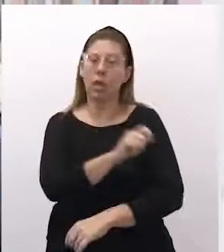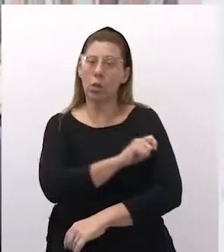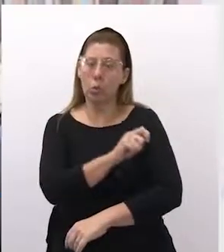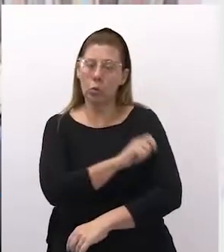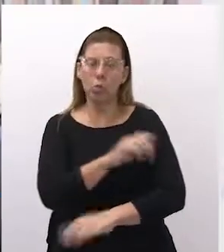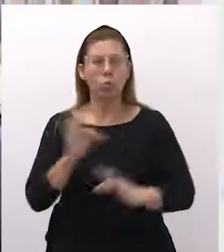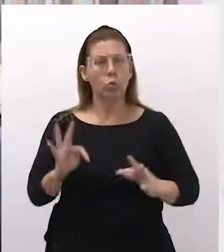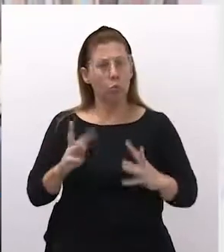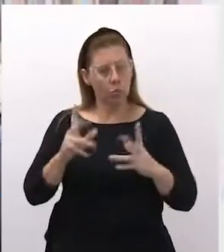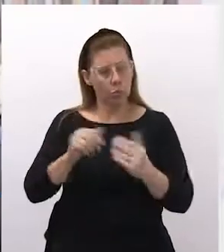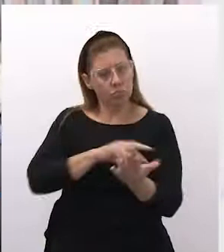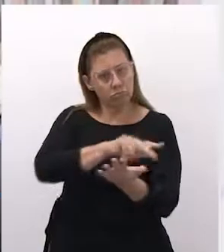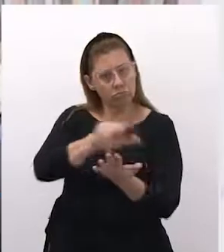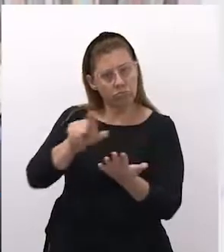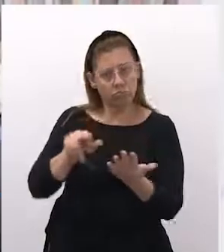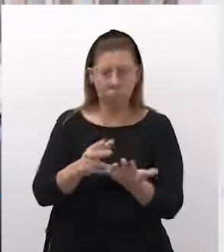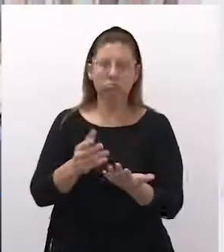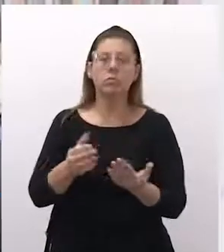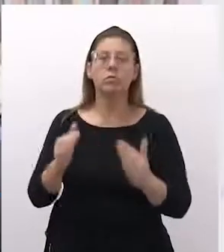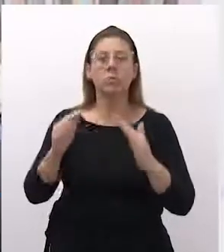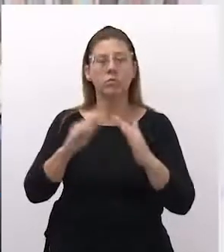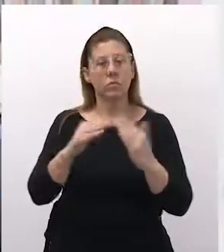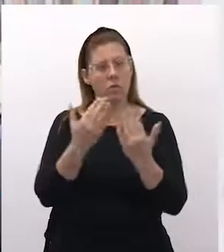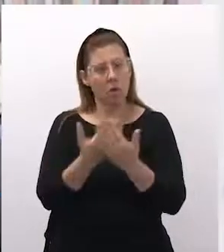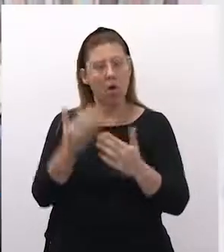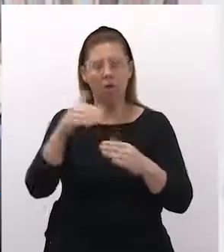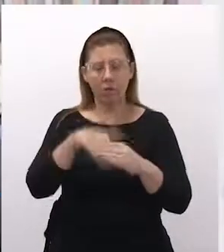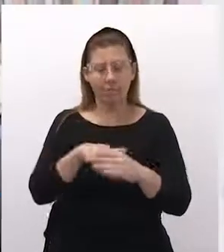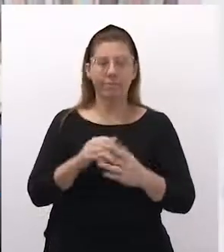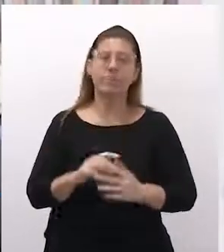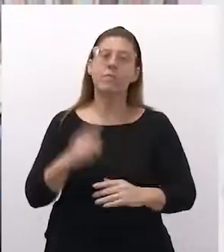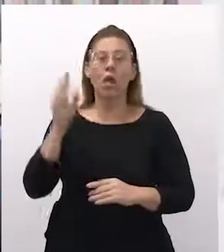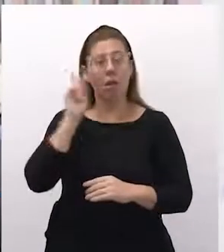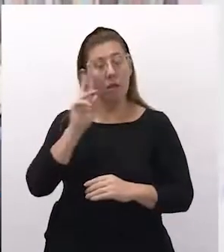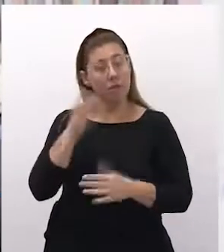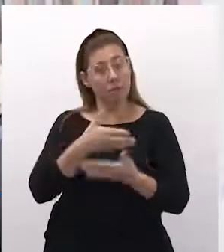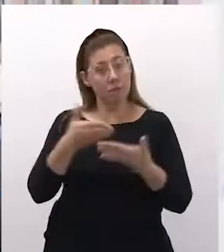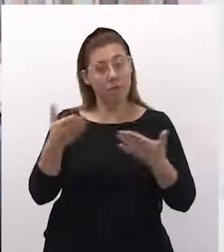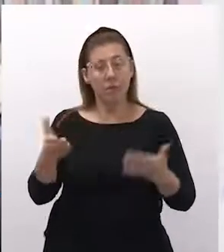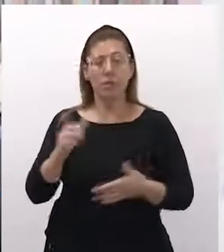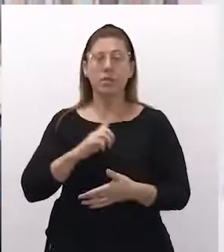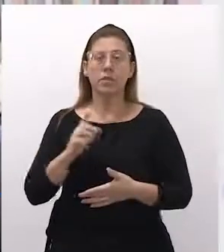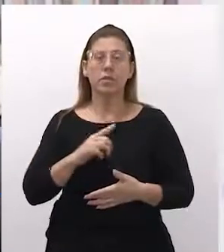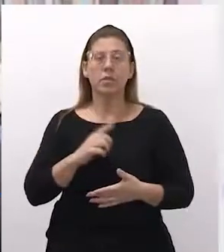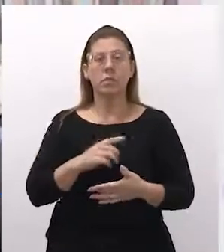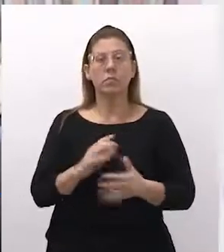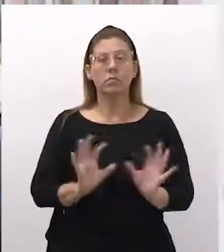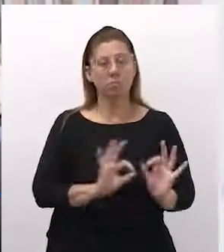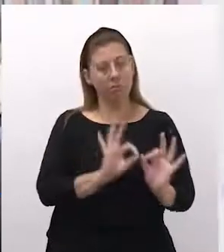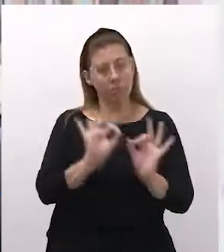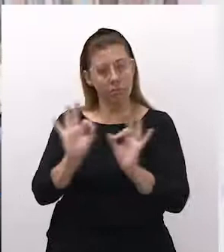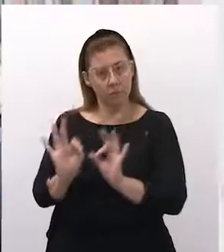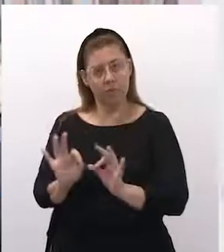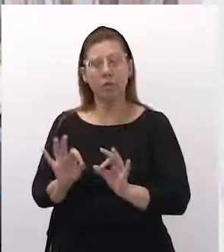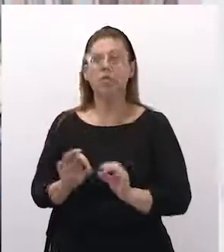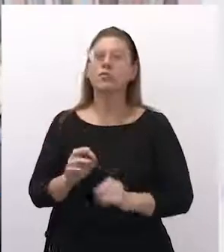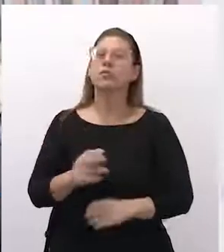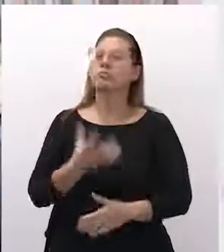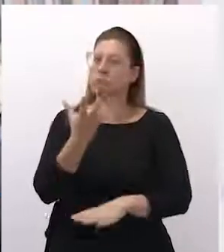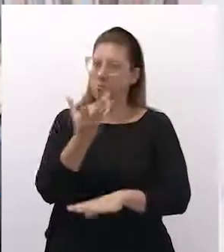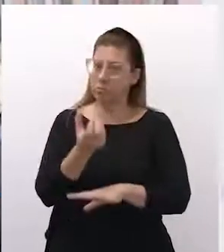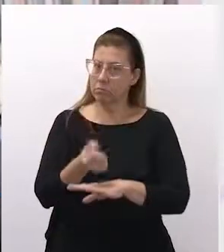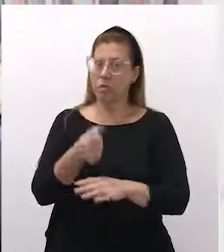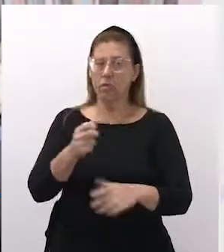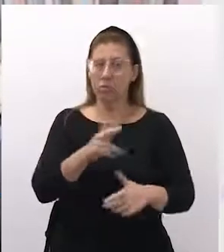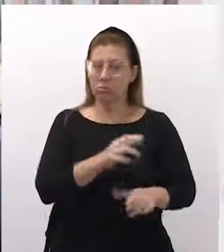toda a diversidade presente nas escolas. Lembramos a vocês que a nossa transmissão está sendo gravada, então vocês